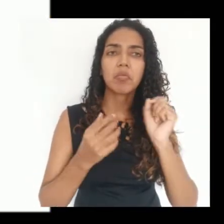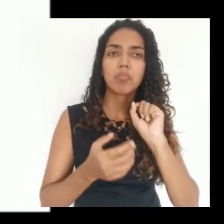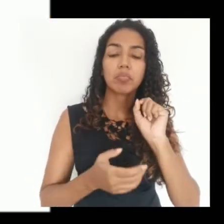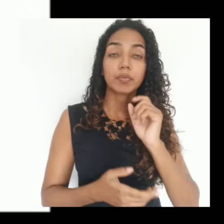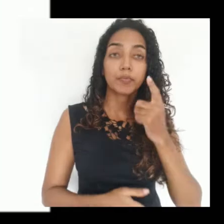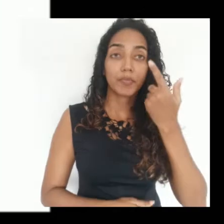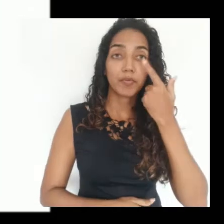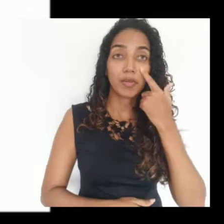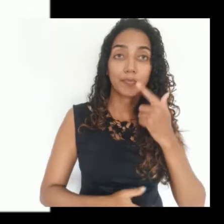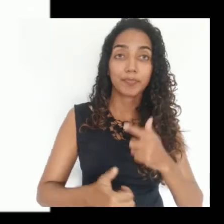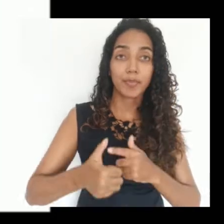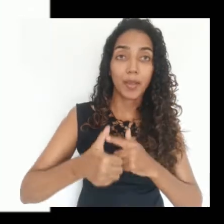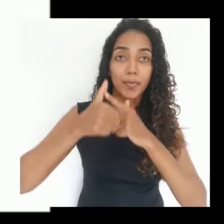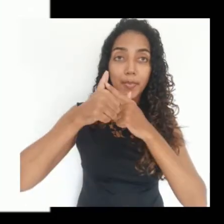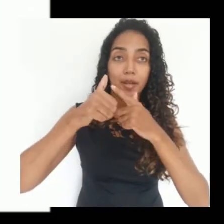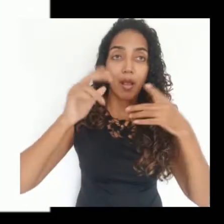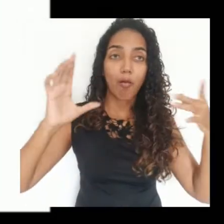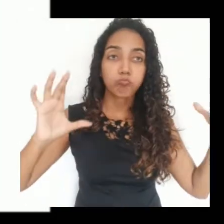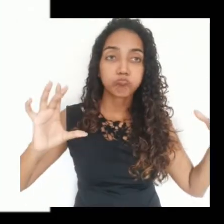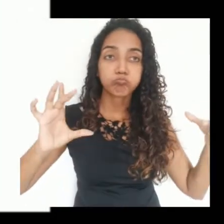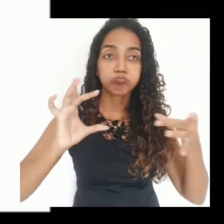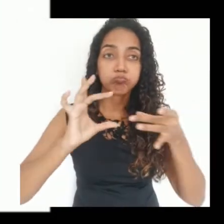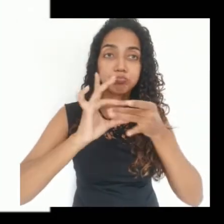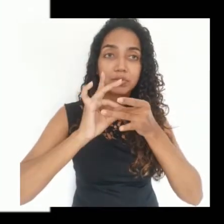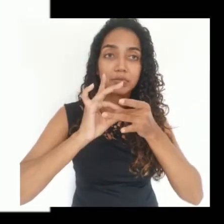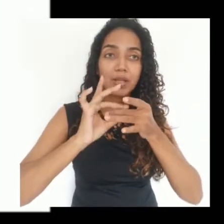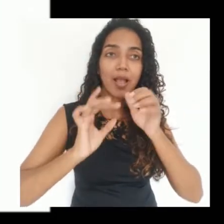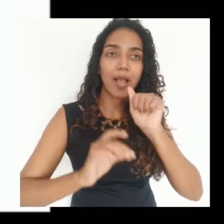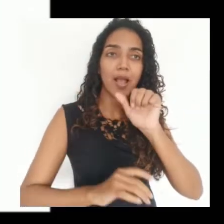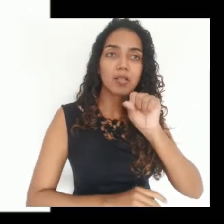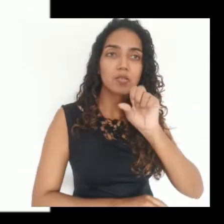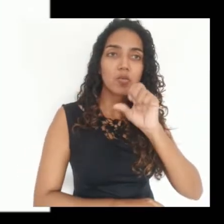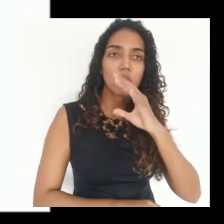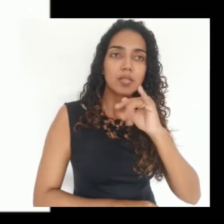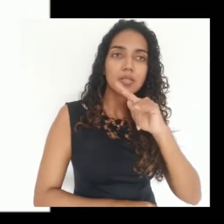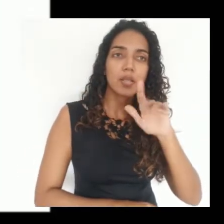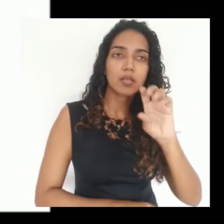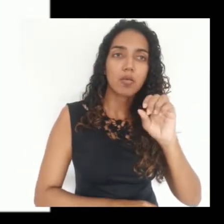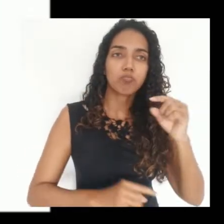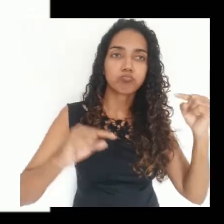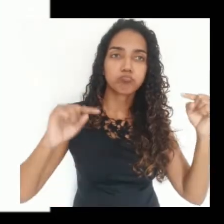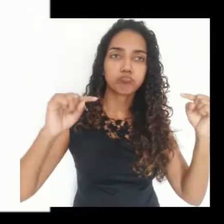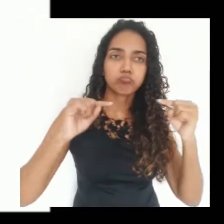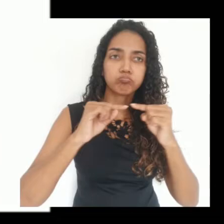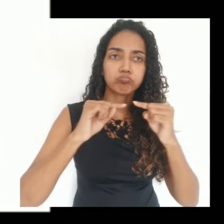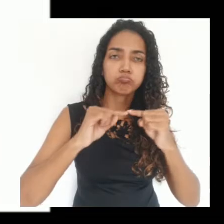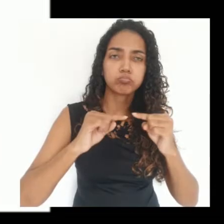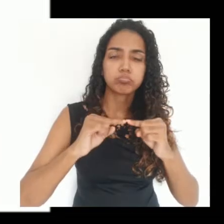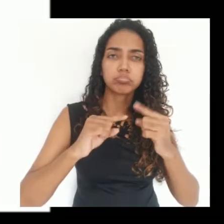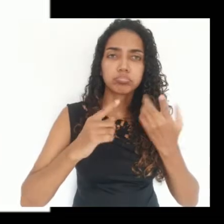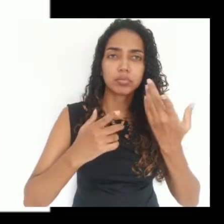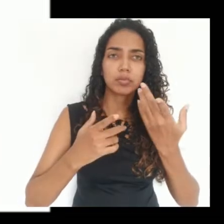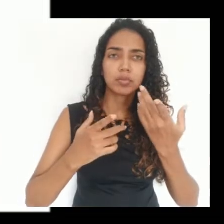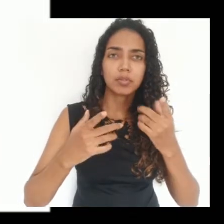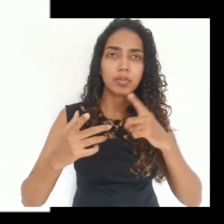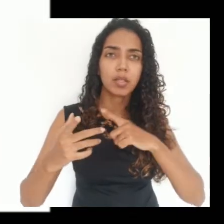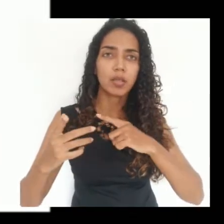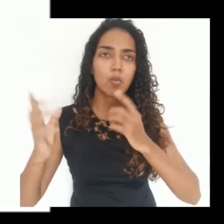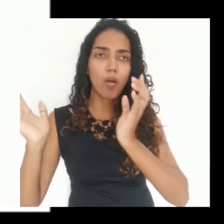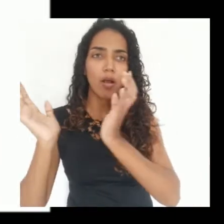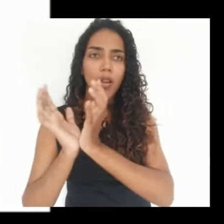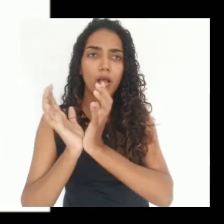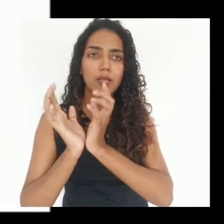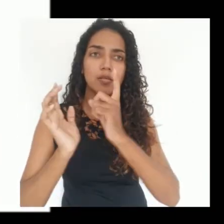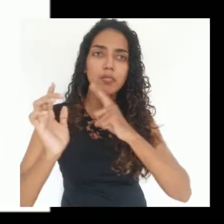uma classe que possui um relacionamento com a outra, e a gente chama esse relacionamento aqui de uma associação. Nós vimos um